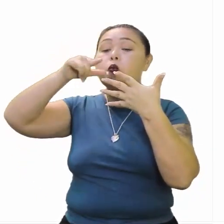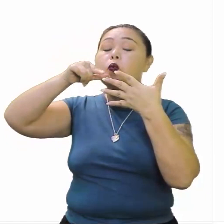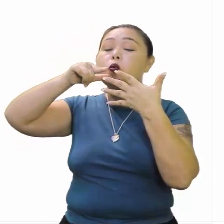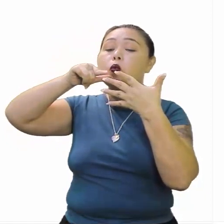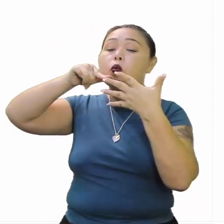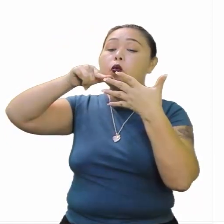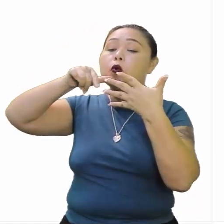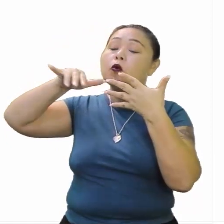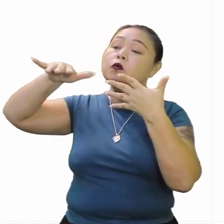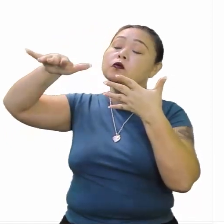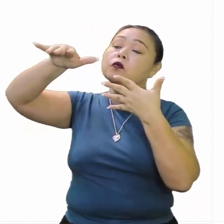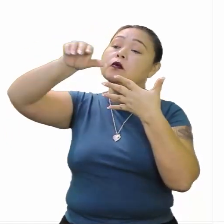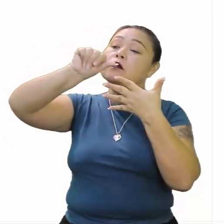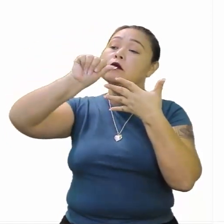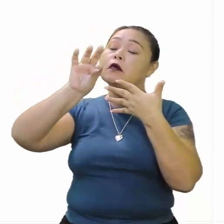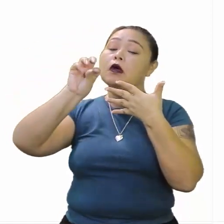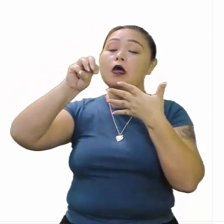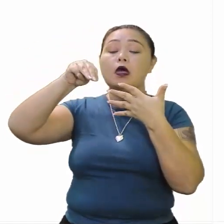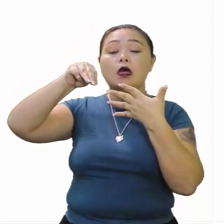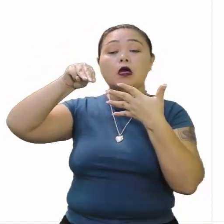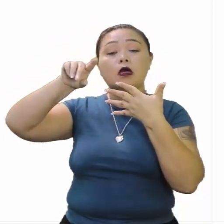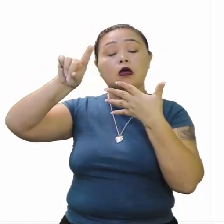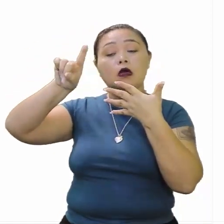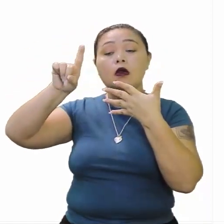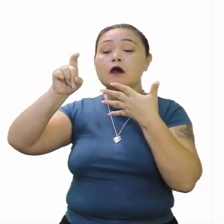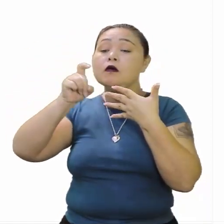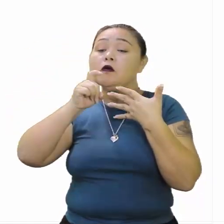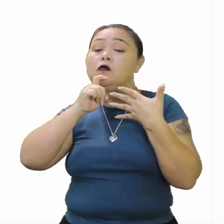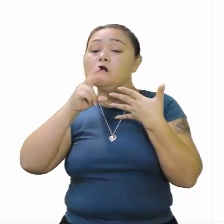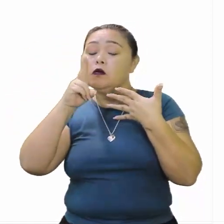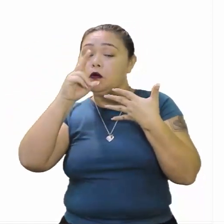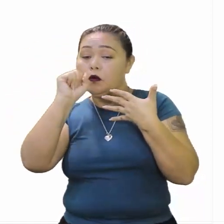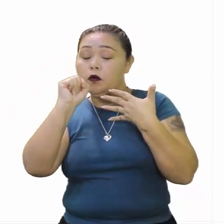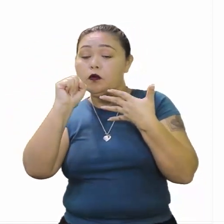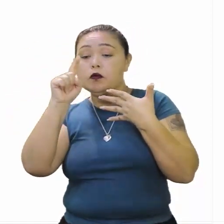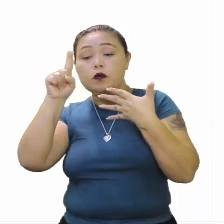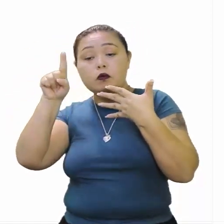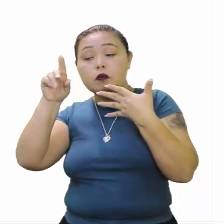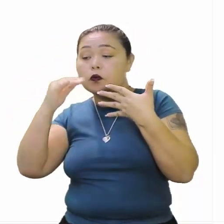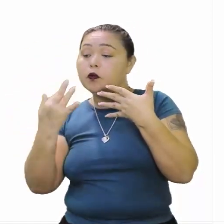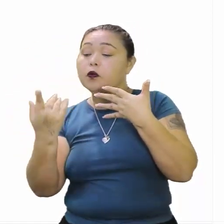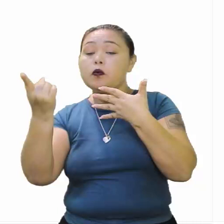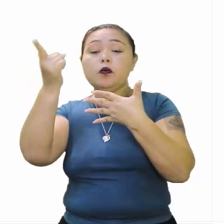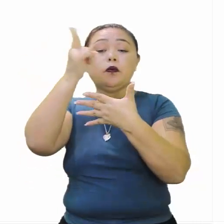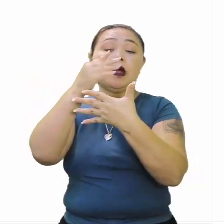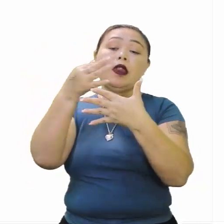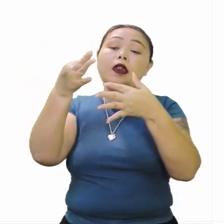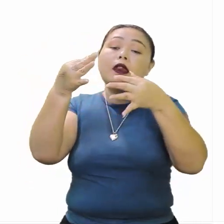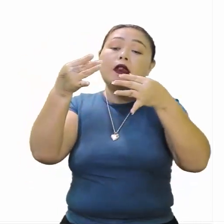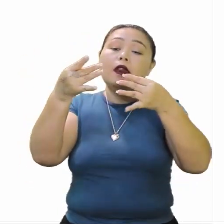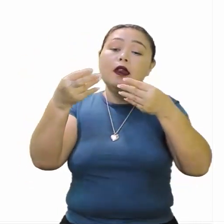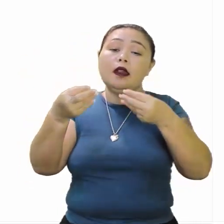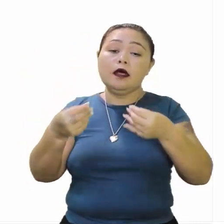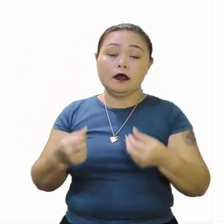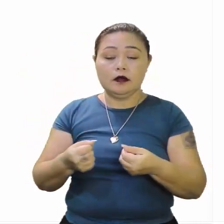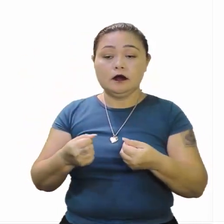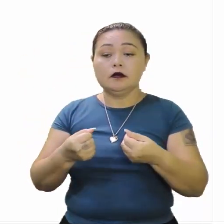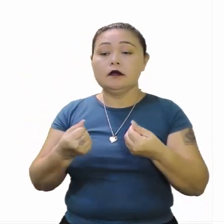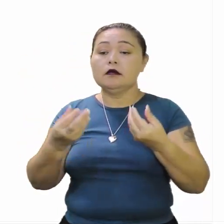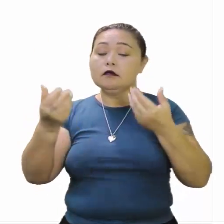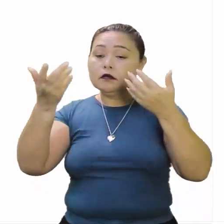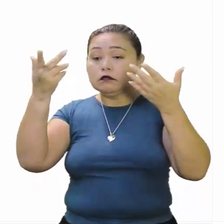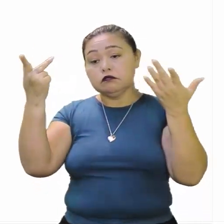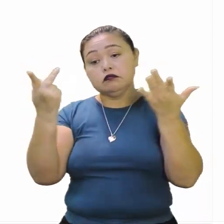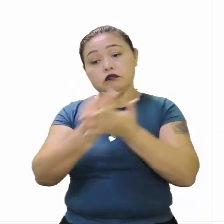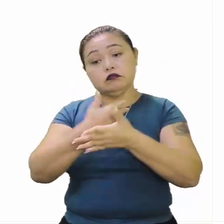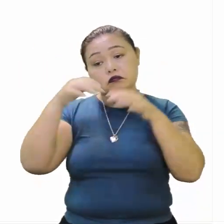na atmosfera, o resfriamento provoca a passagem do gasoso para o líquido, causando as precipitações.